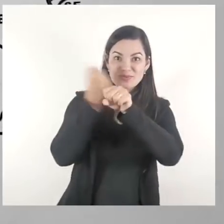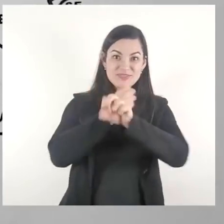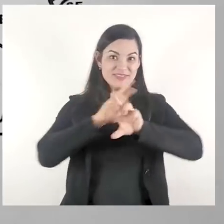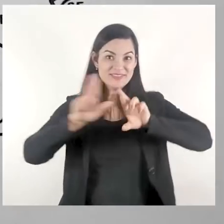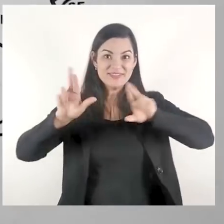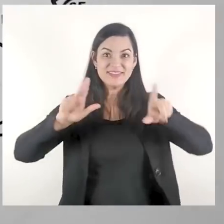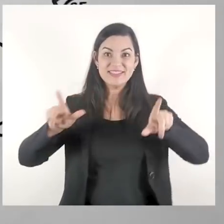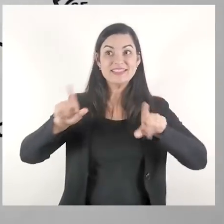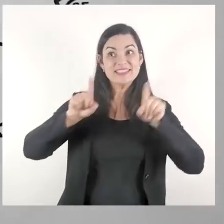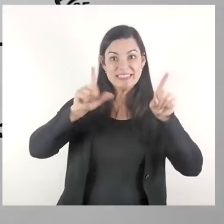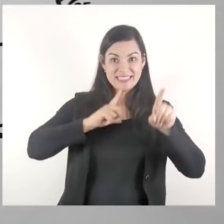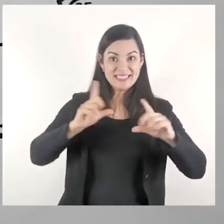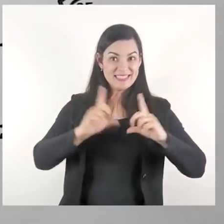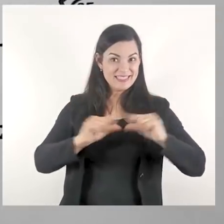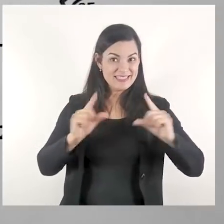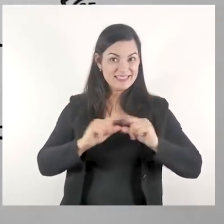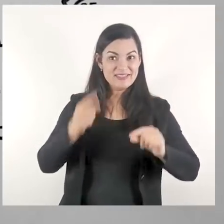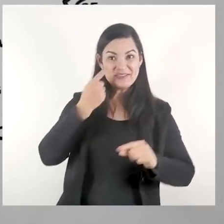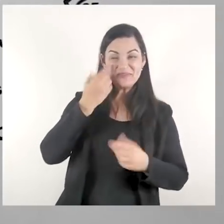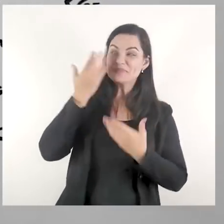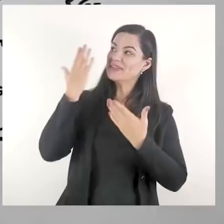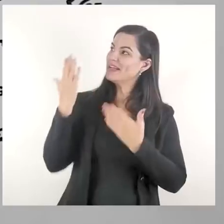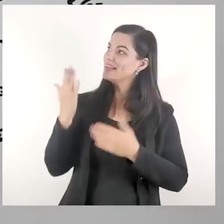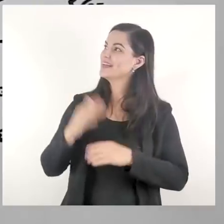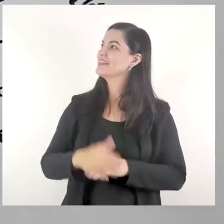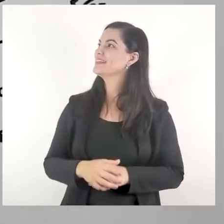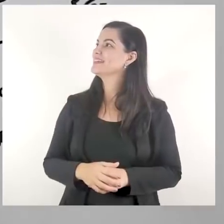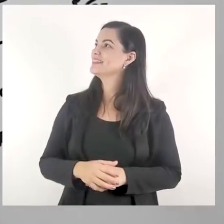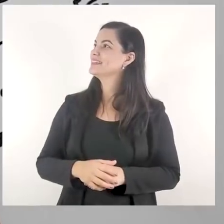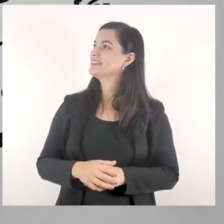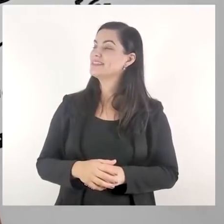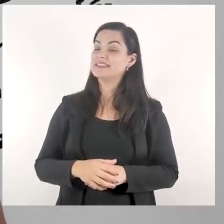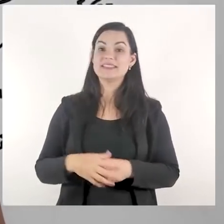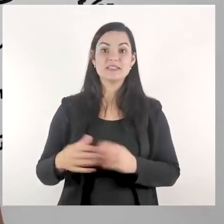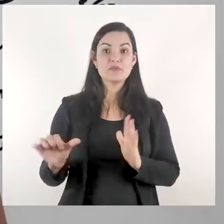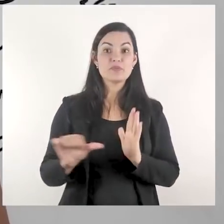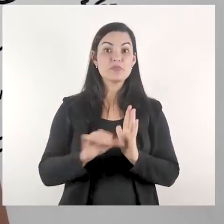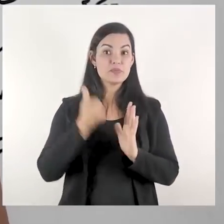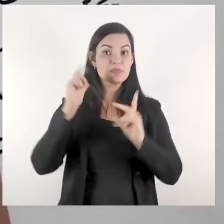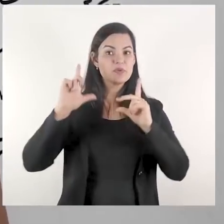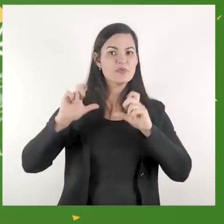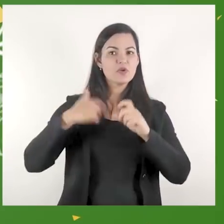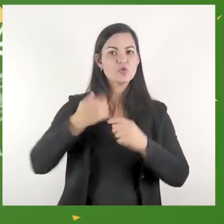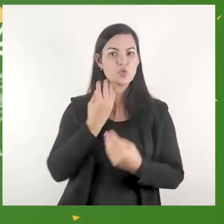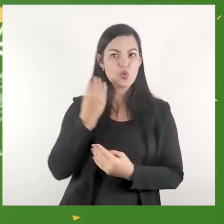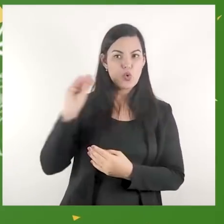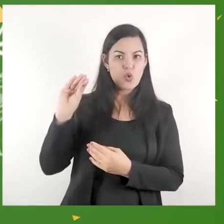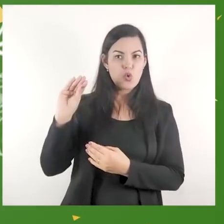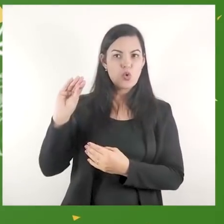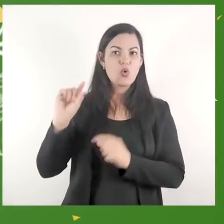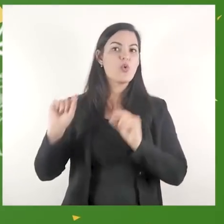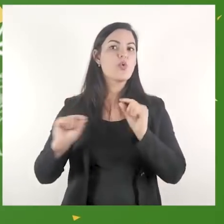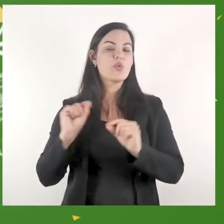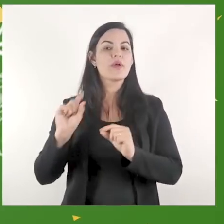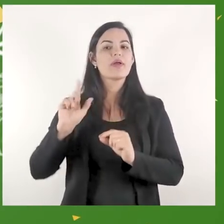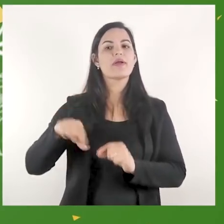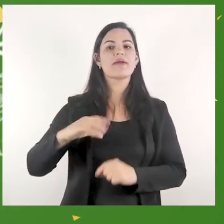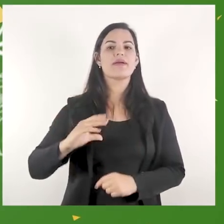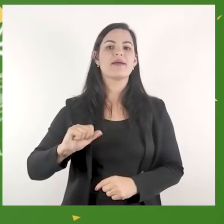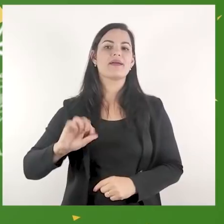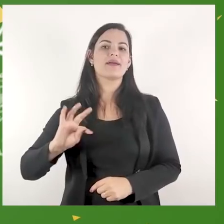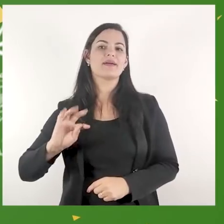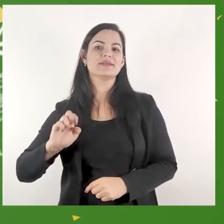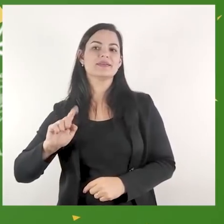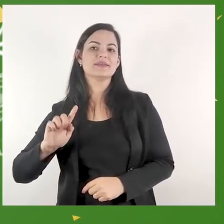harmônicas que nós temos lá em Brasília? Então observem a imagem. A primeira imagem que a Pro colocou aí é a Catedral